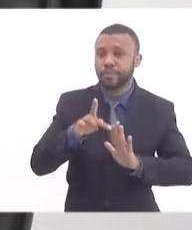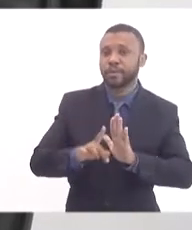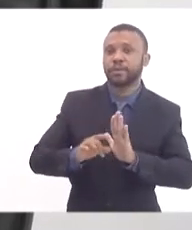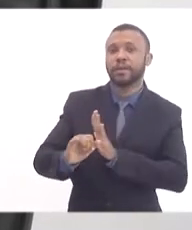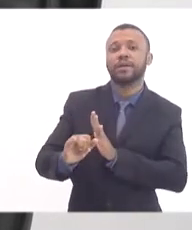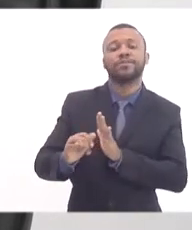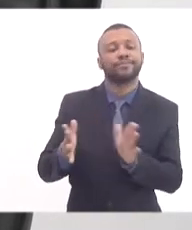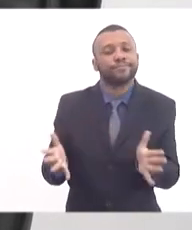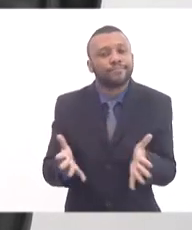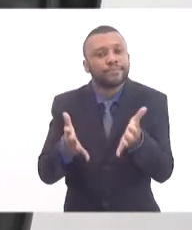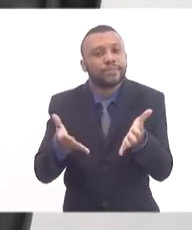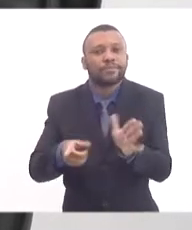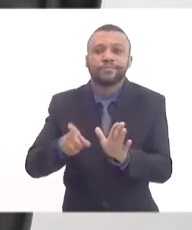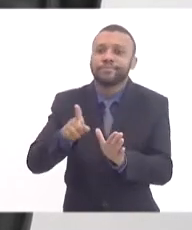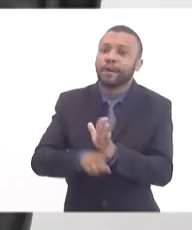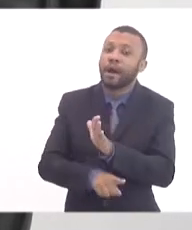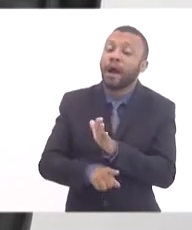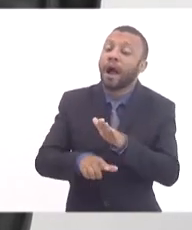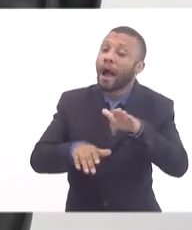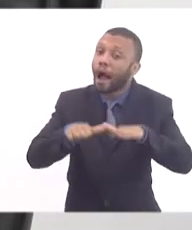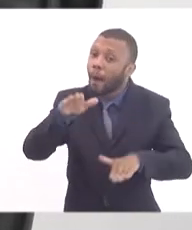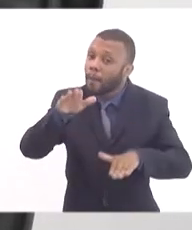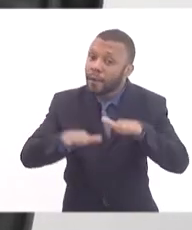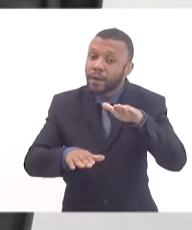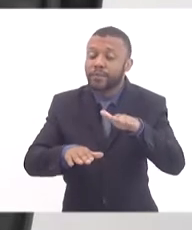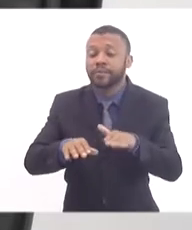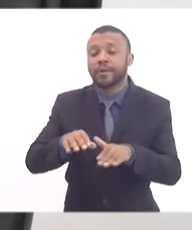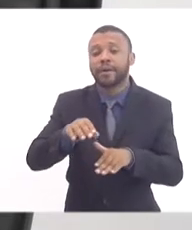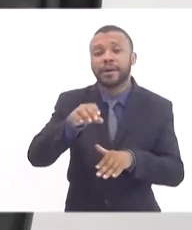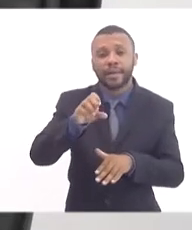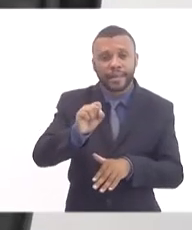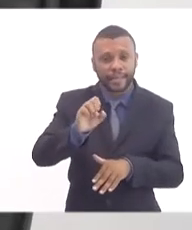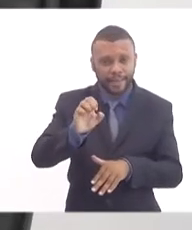pelo menos a fazenda